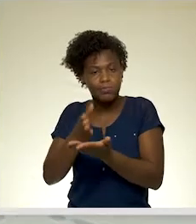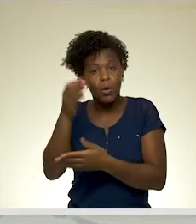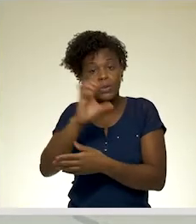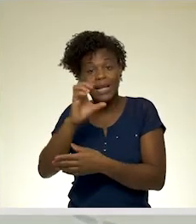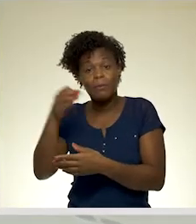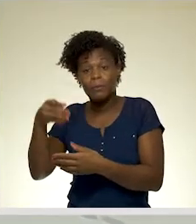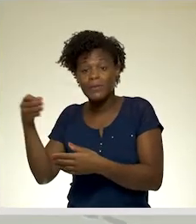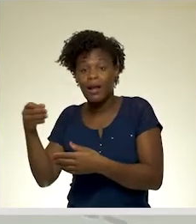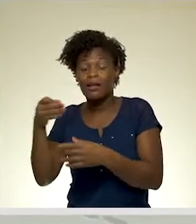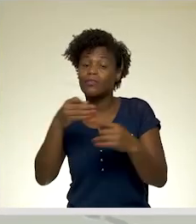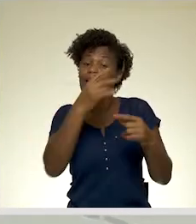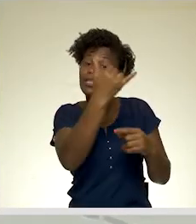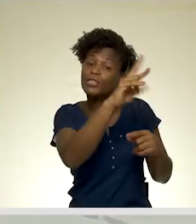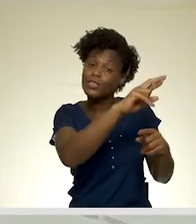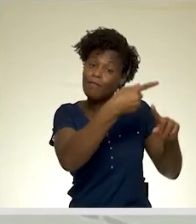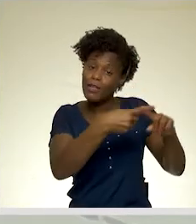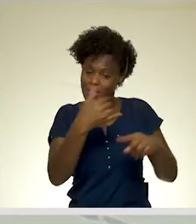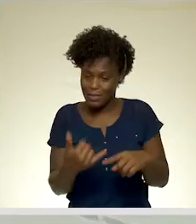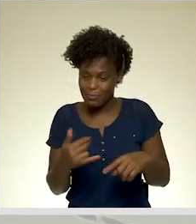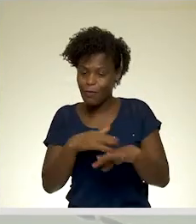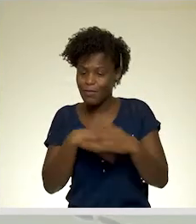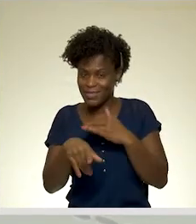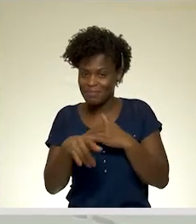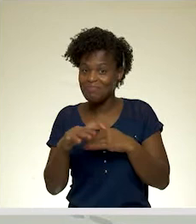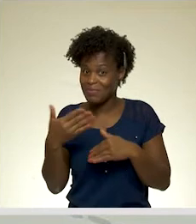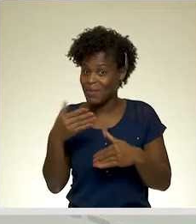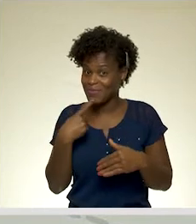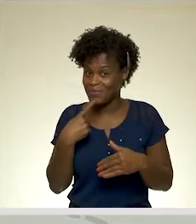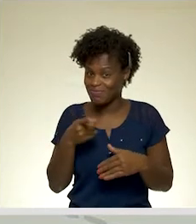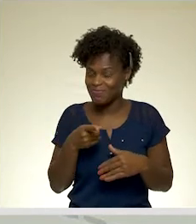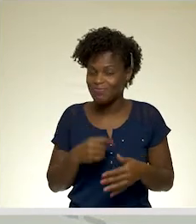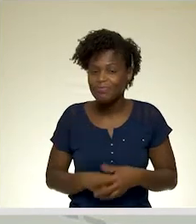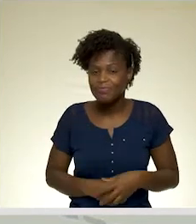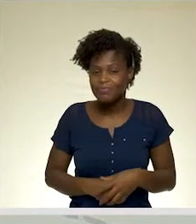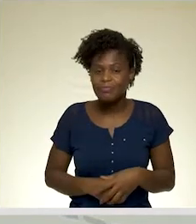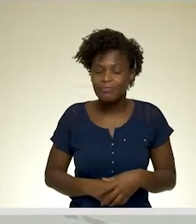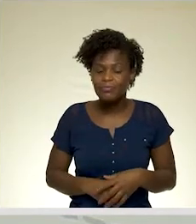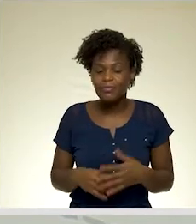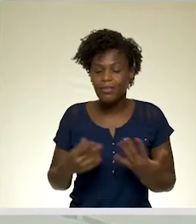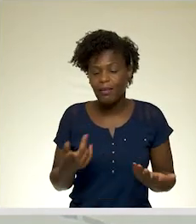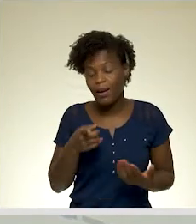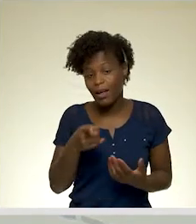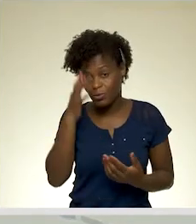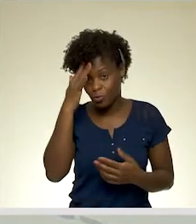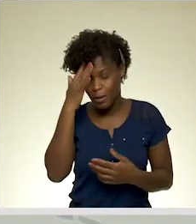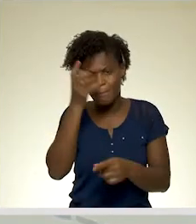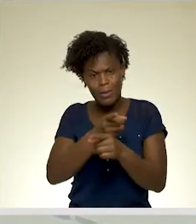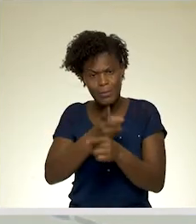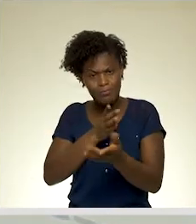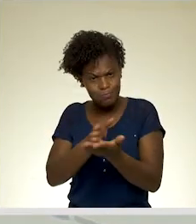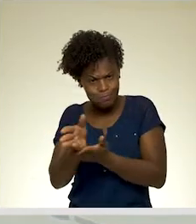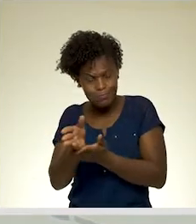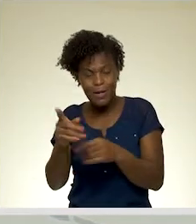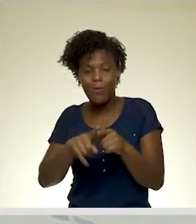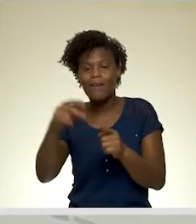do produto entre as duas variáveis, certo? Então, nesse caso, a constante da